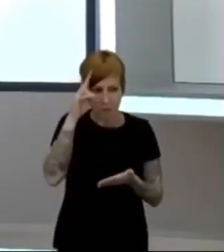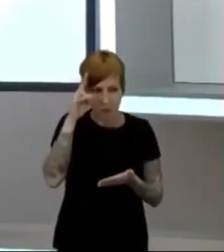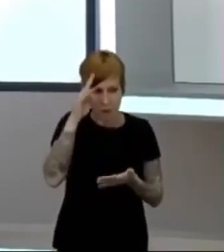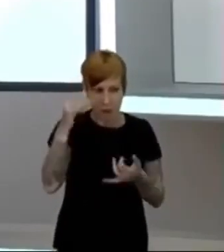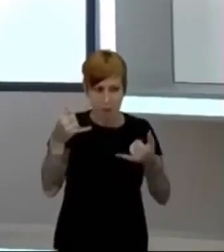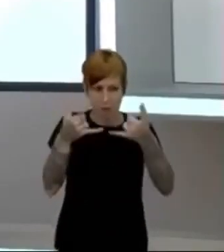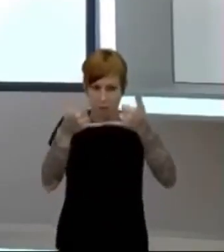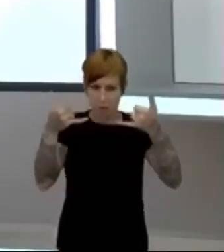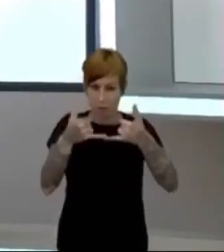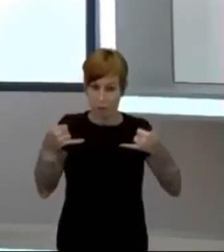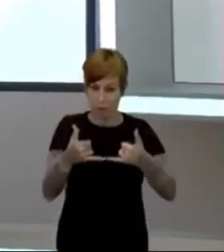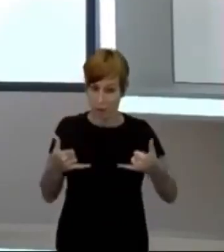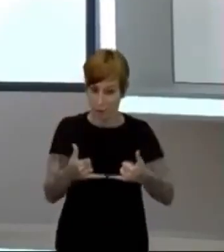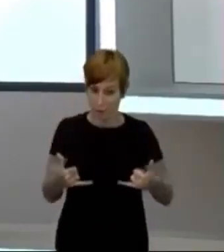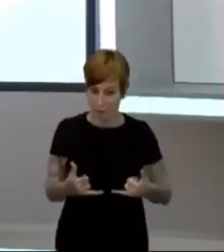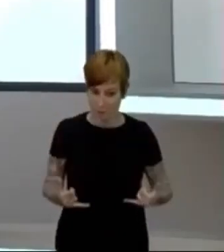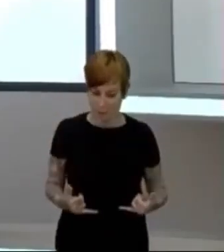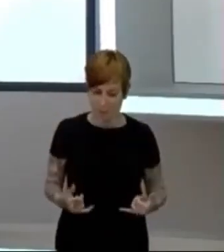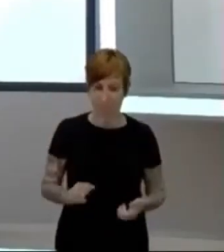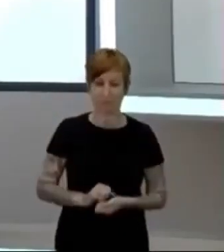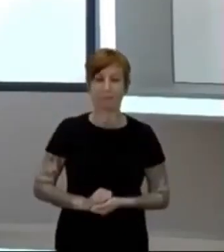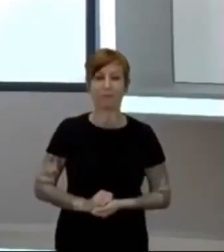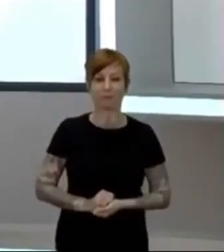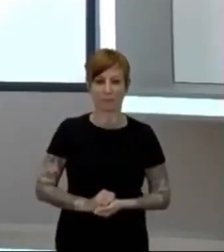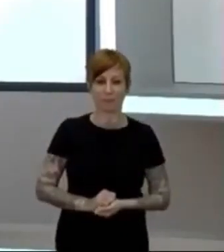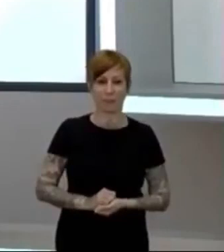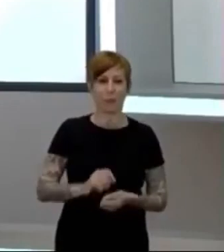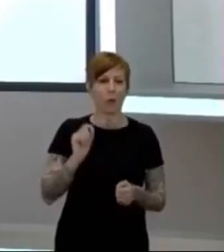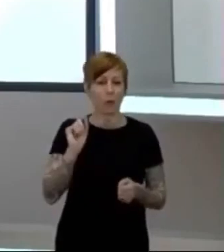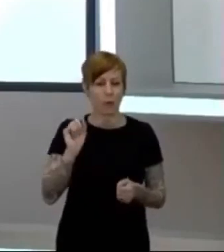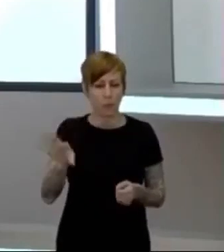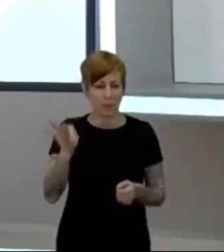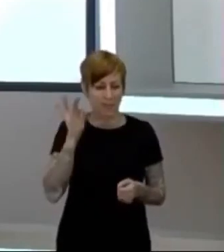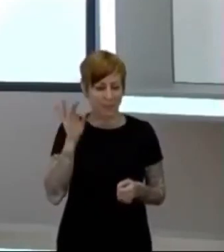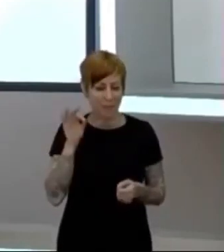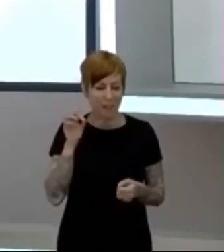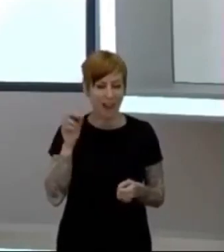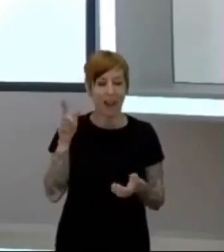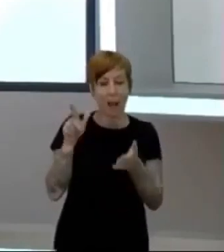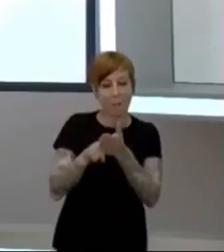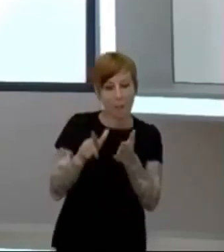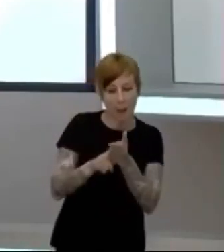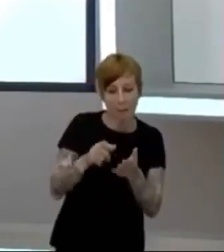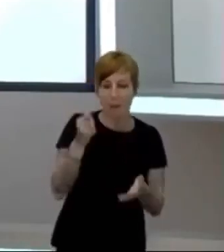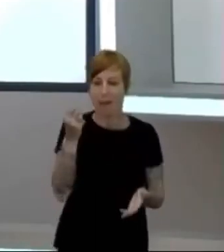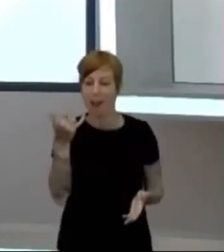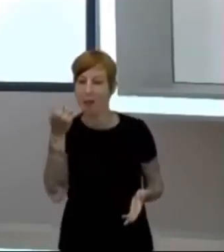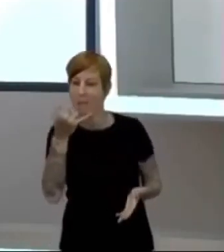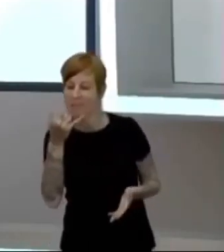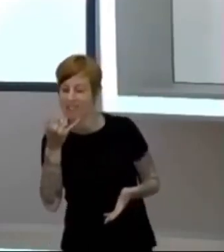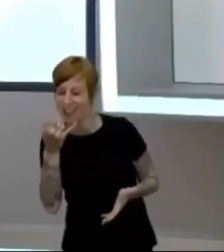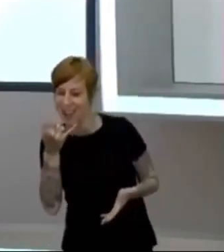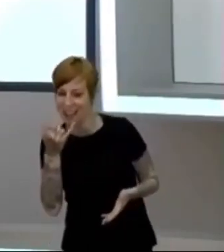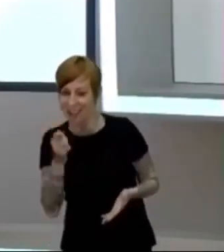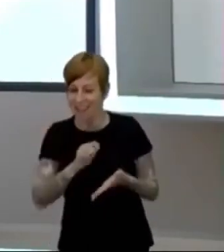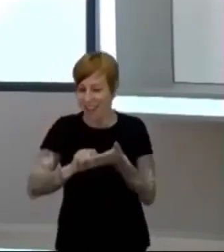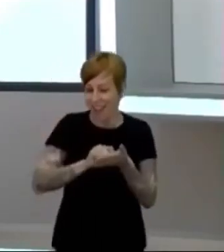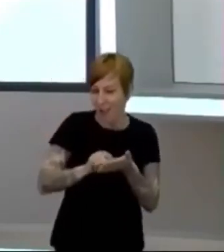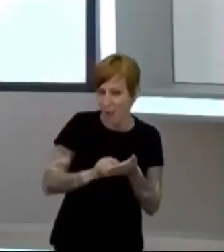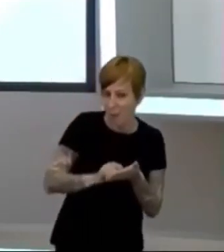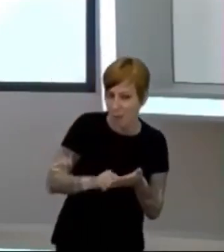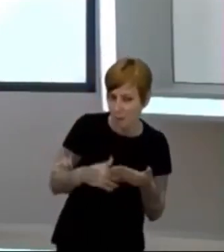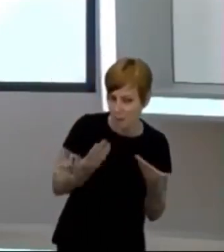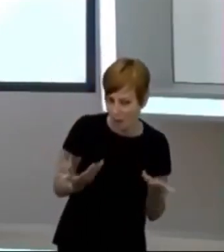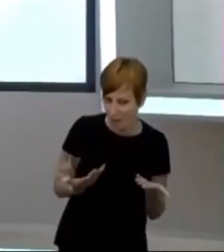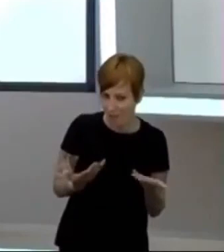mas não esqueça, aula de matemática. O que você tem que separar para acompanhar a aula? Lápis, borracha, caneta, folhas para anotação, senão você não vai conseguir